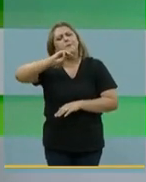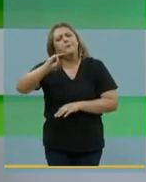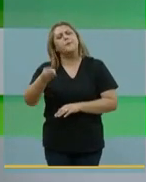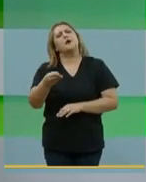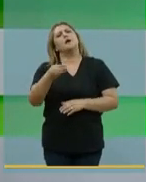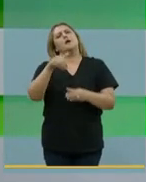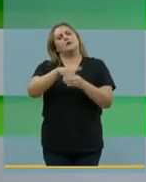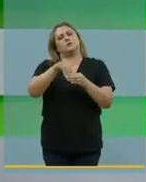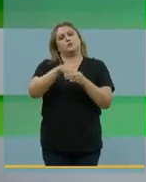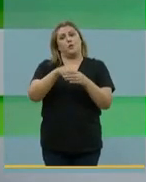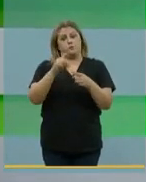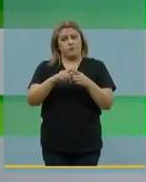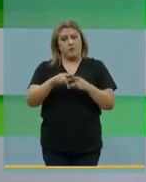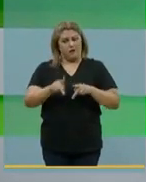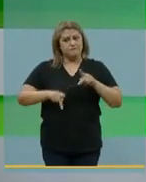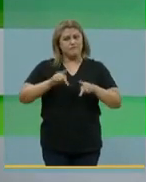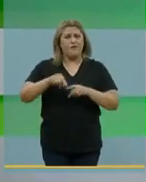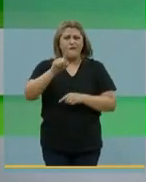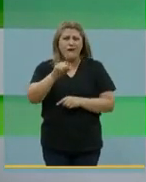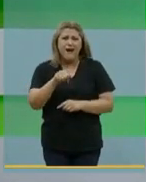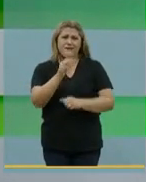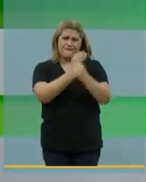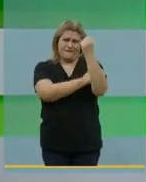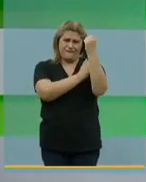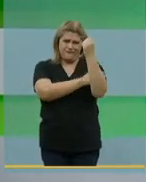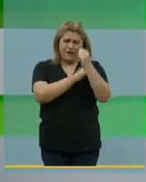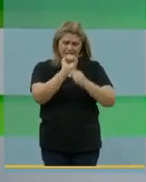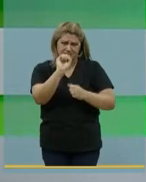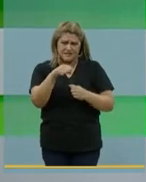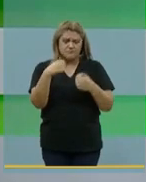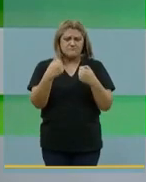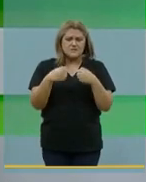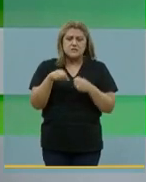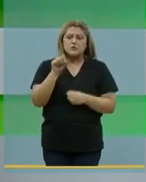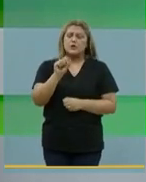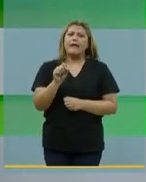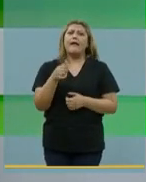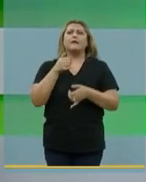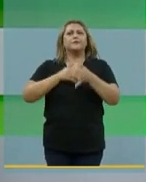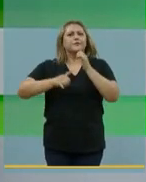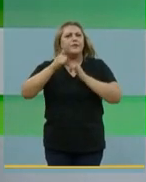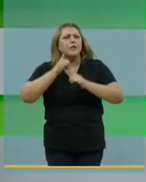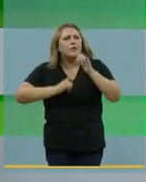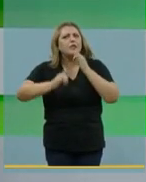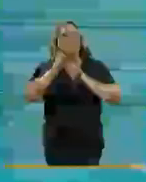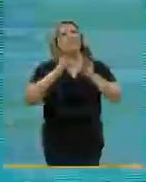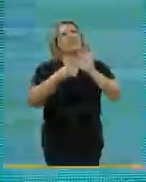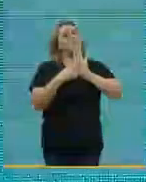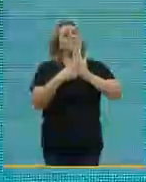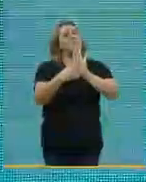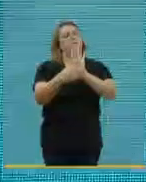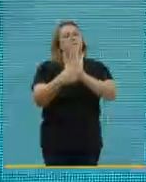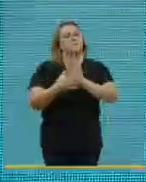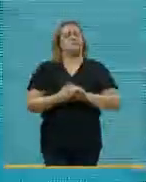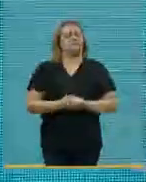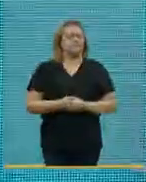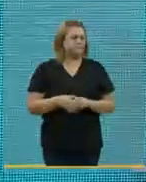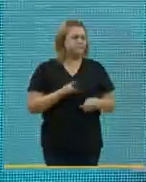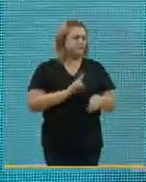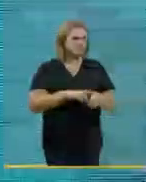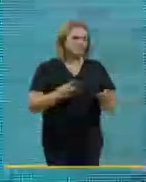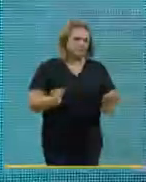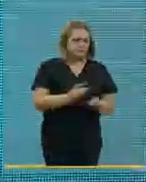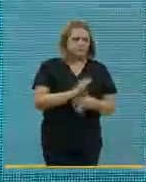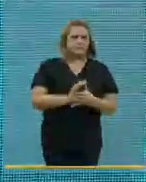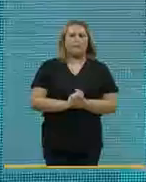grande e tem que estar dialogando prestando contas trabalhando junto com a sociedade ok candidato